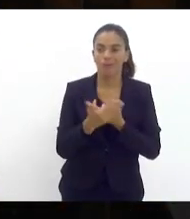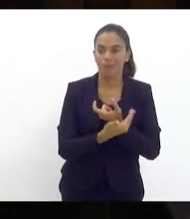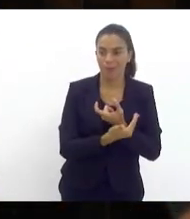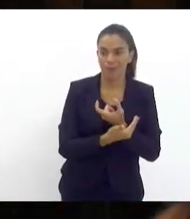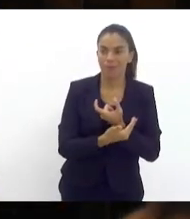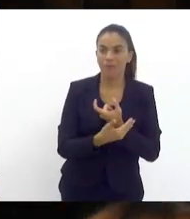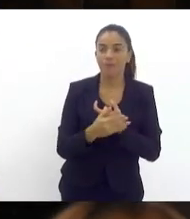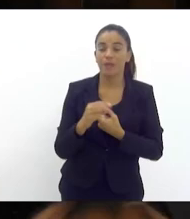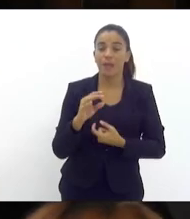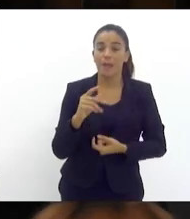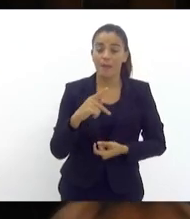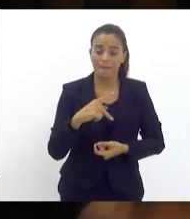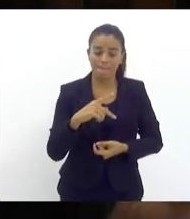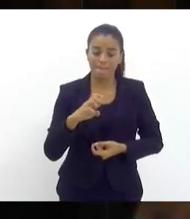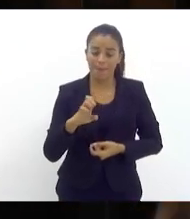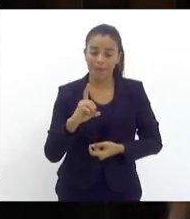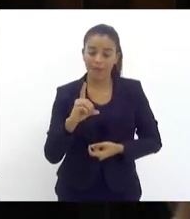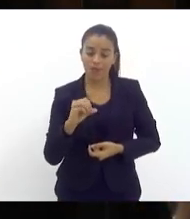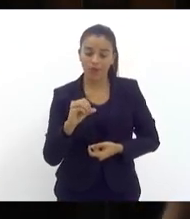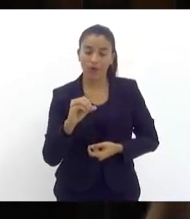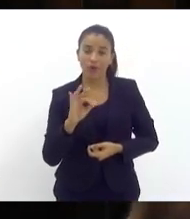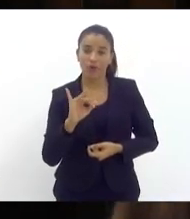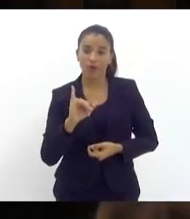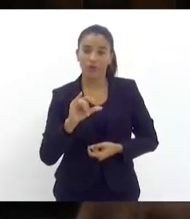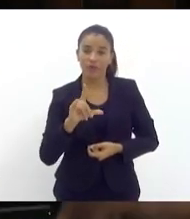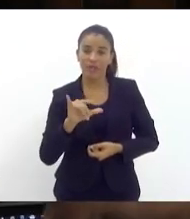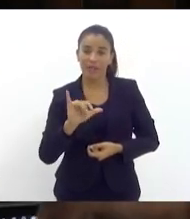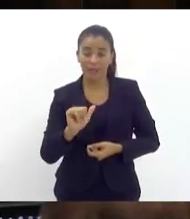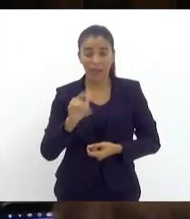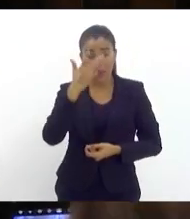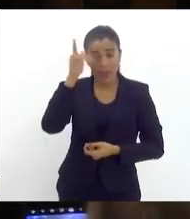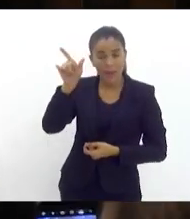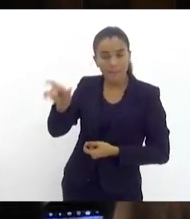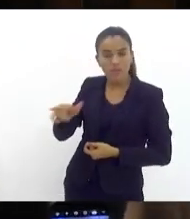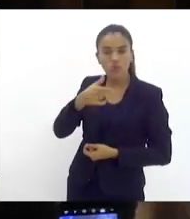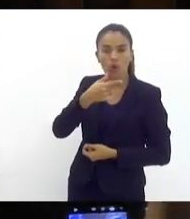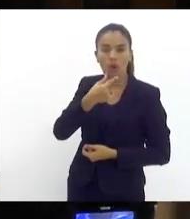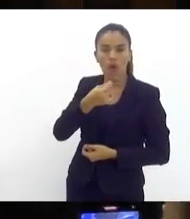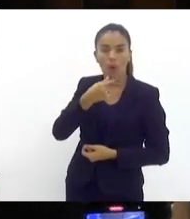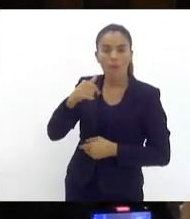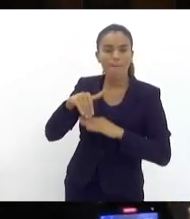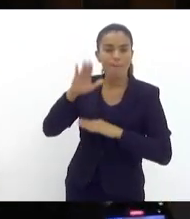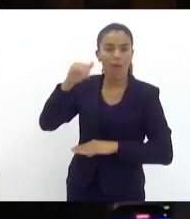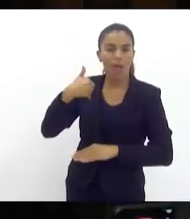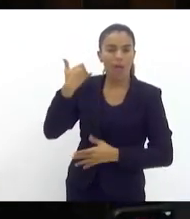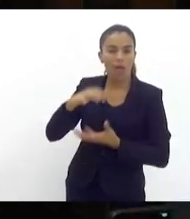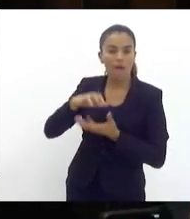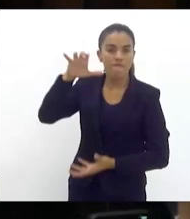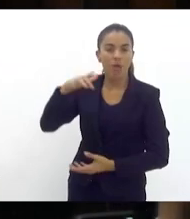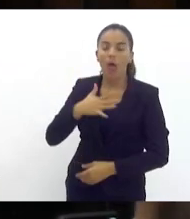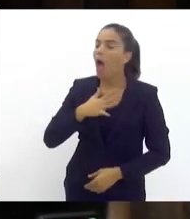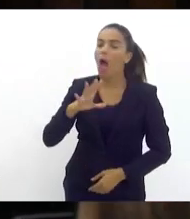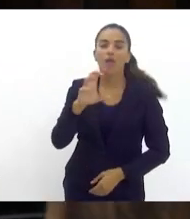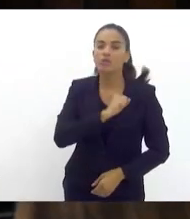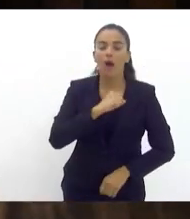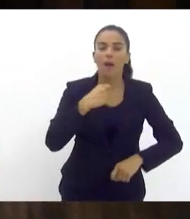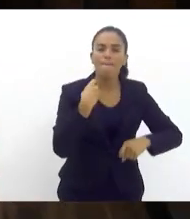define essas coisas a gente tá falando Pedofilia é o cara que gosta de fazer sexo com criança